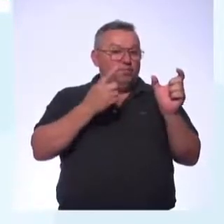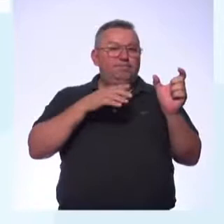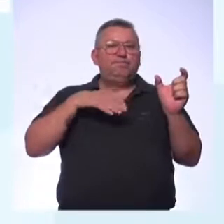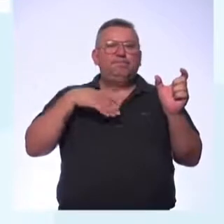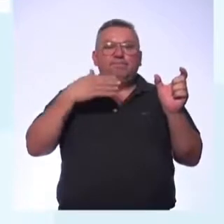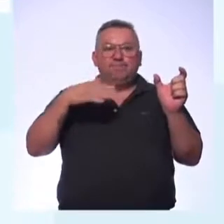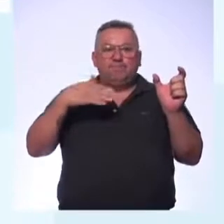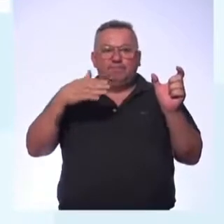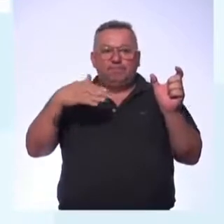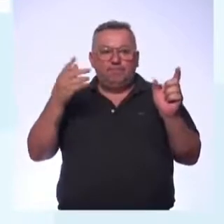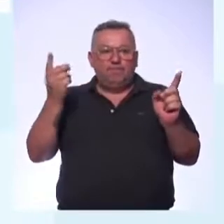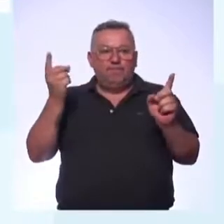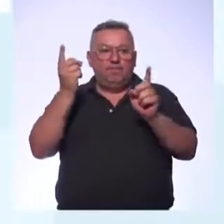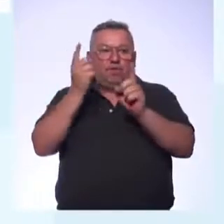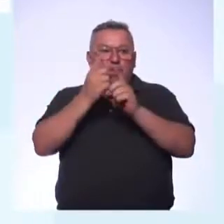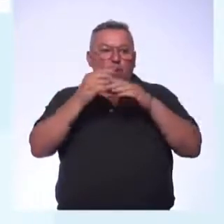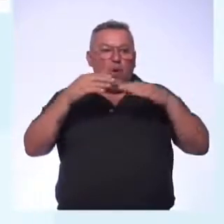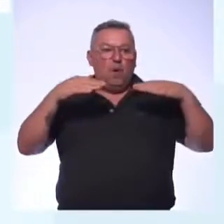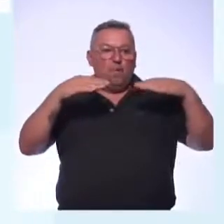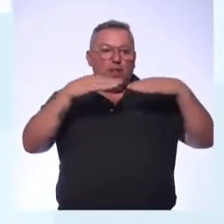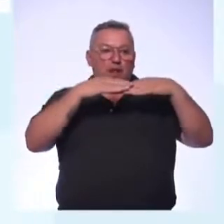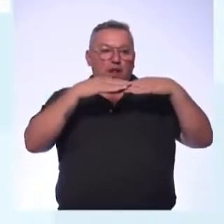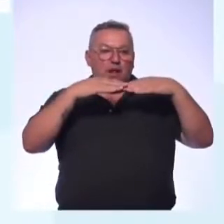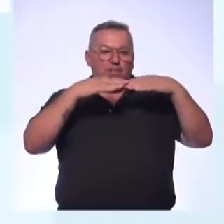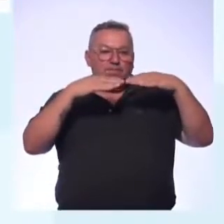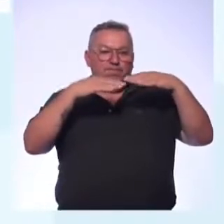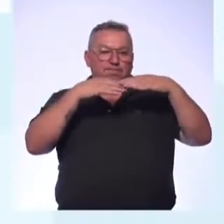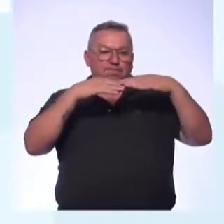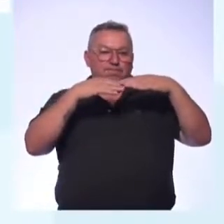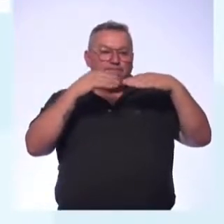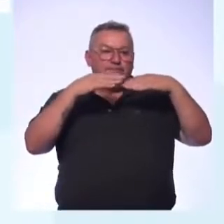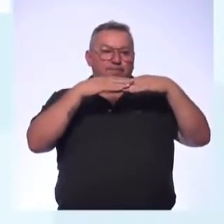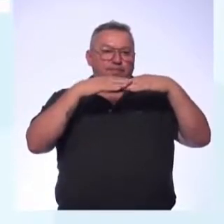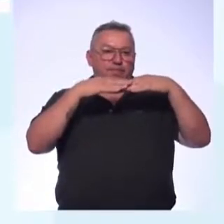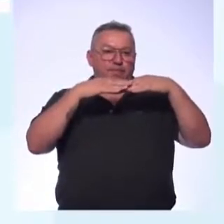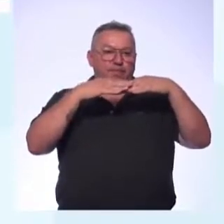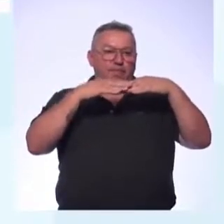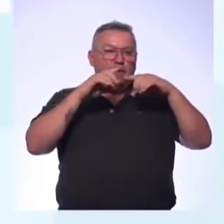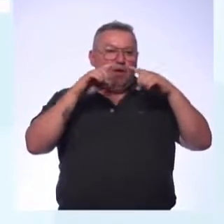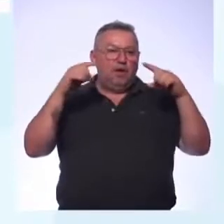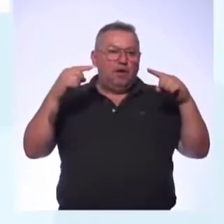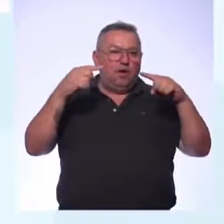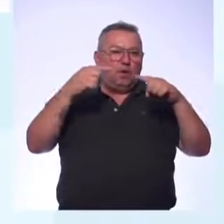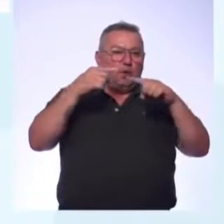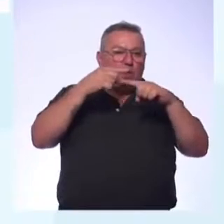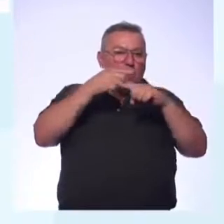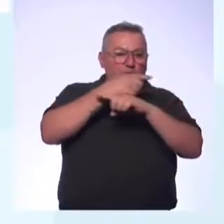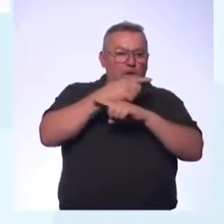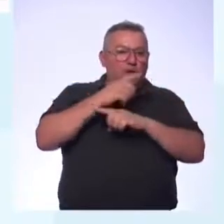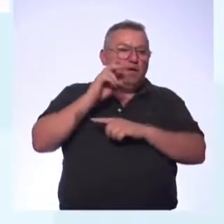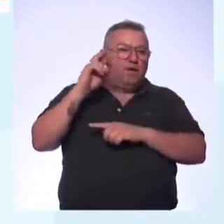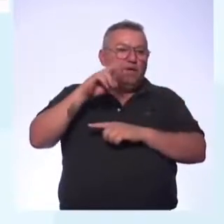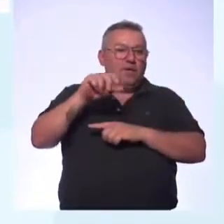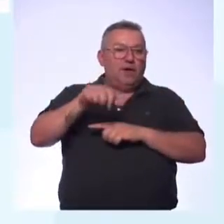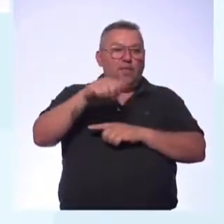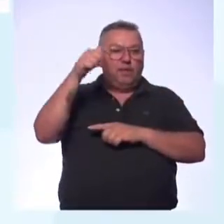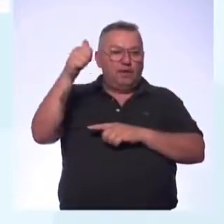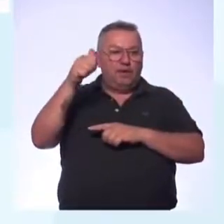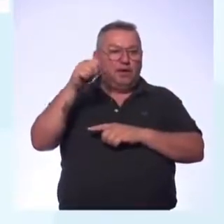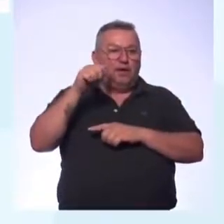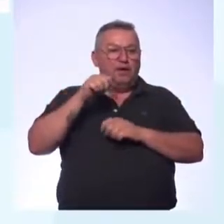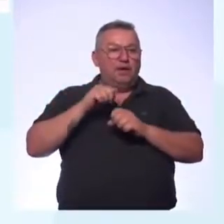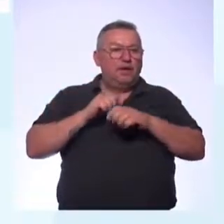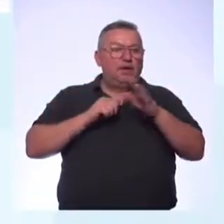aí, né, de encontro de placas tectônicas, que nós chamamos aí de processo convergente. Então, na primeira figura, que é a figura da